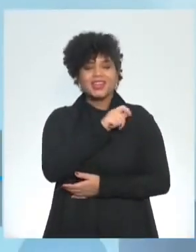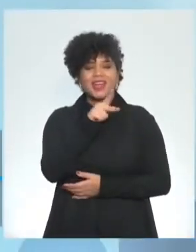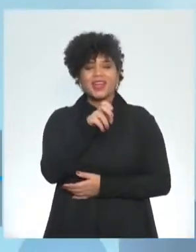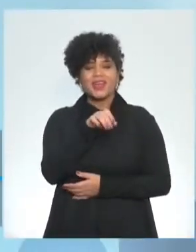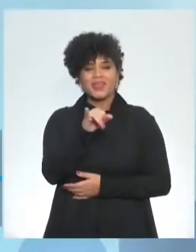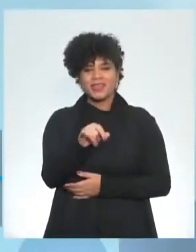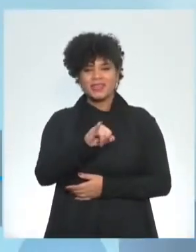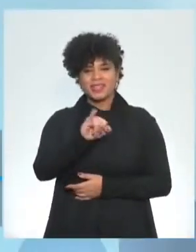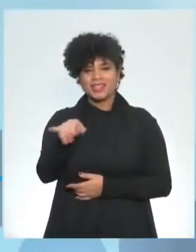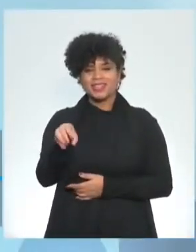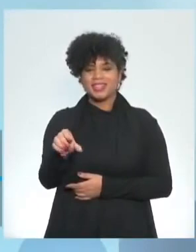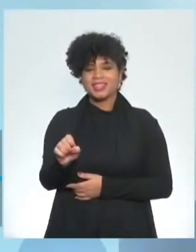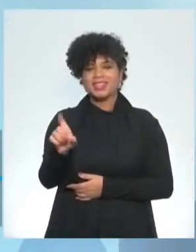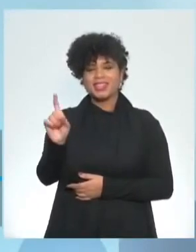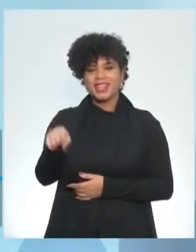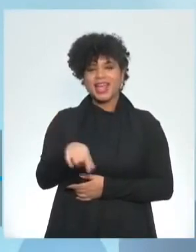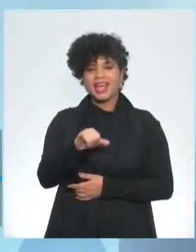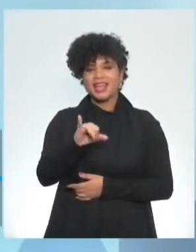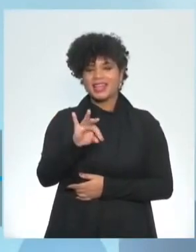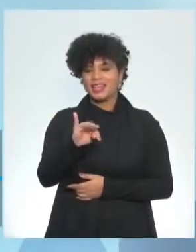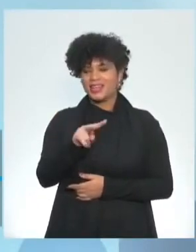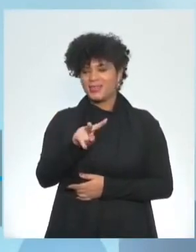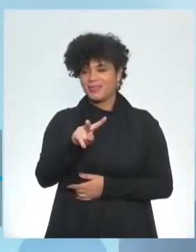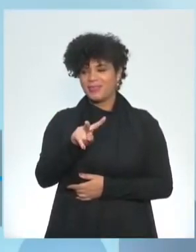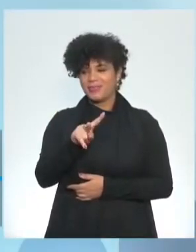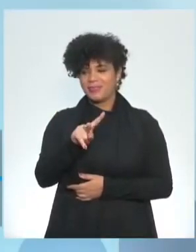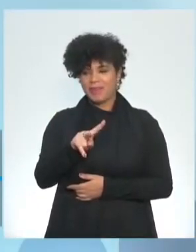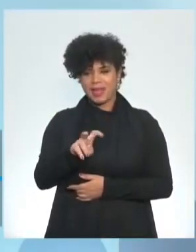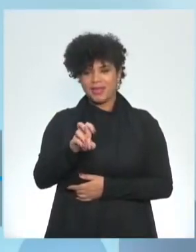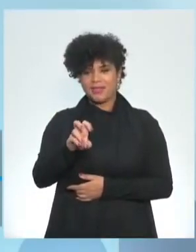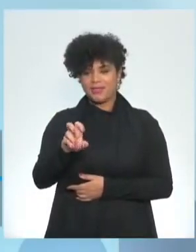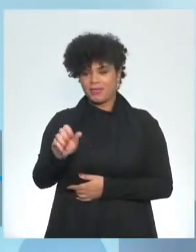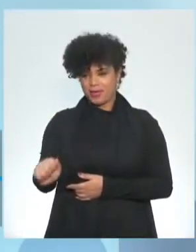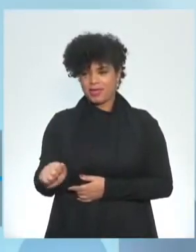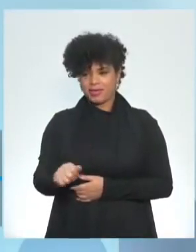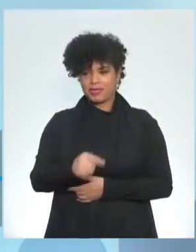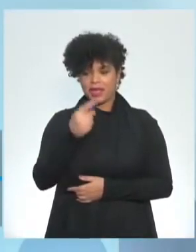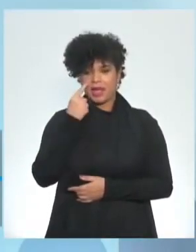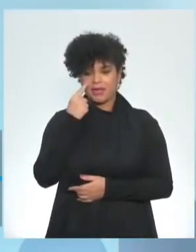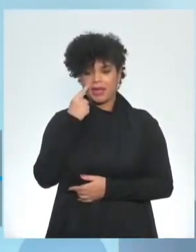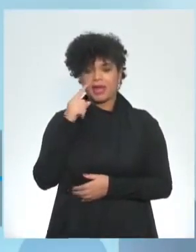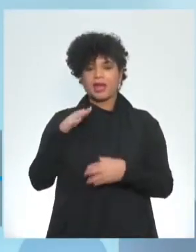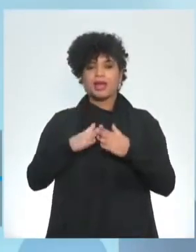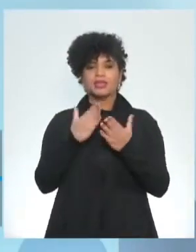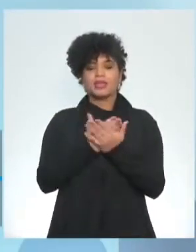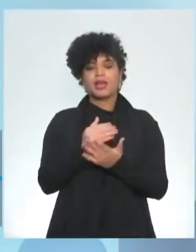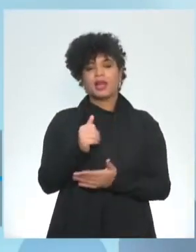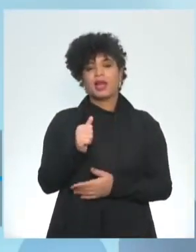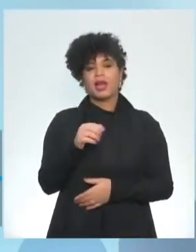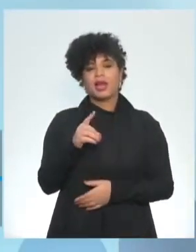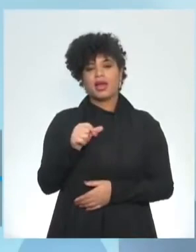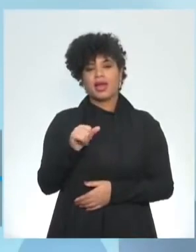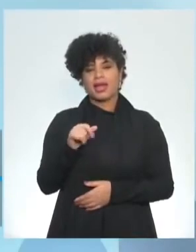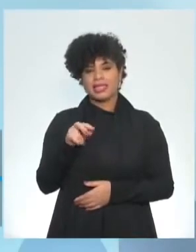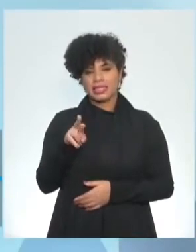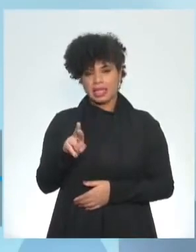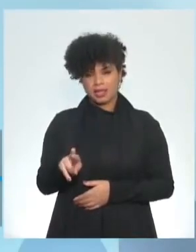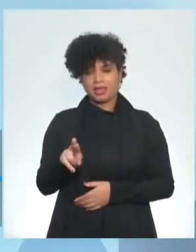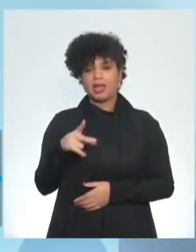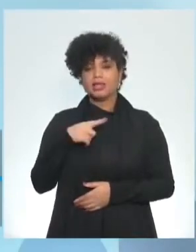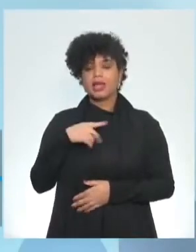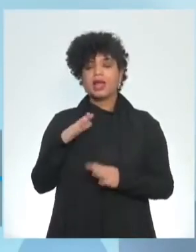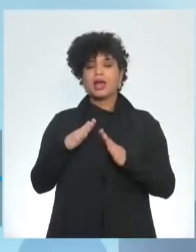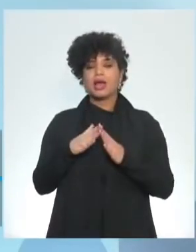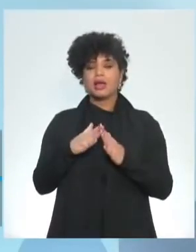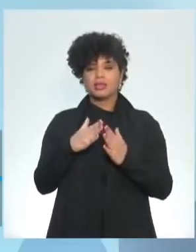Vasques Ferrari de Itapeva, comentou aqui, através da concentração da escola Adair Guimarães Fogaça, de São José